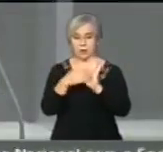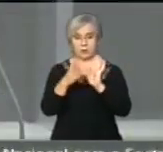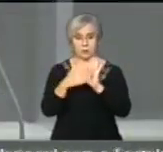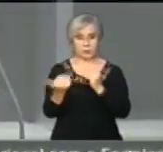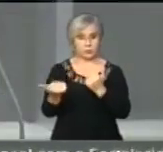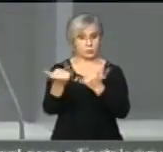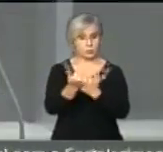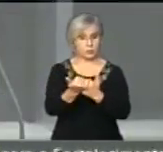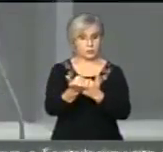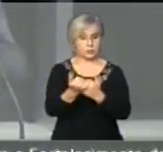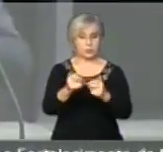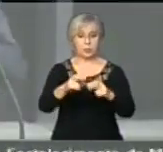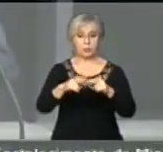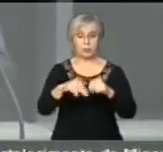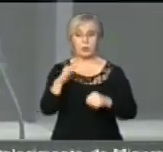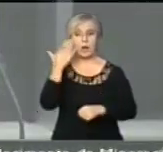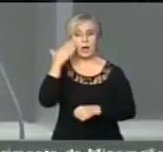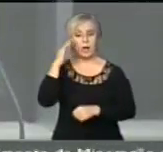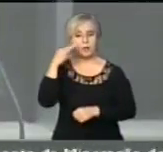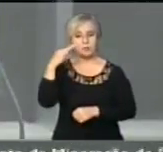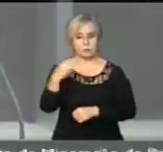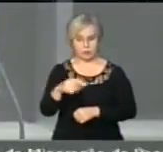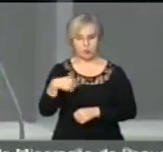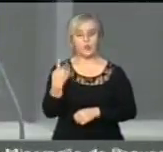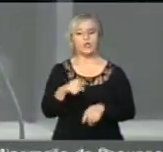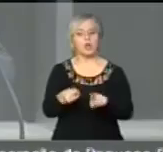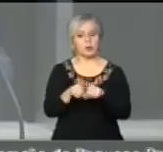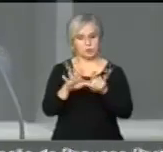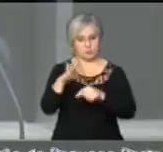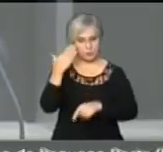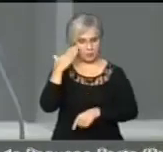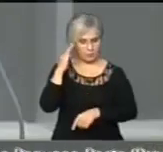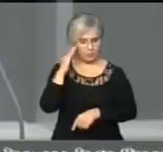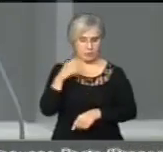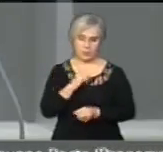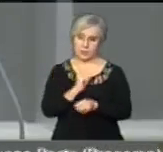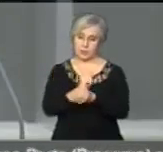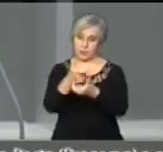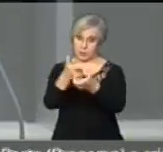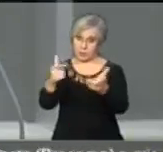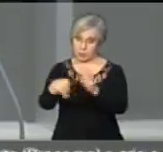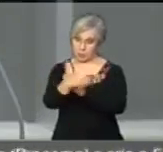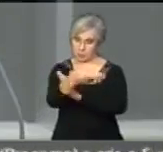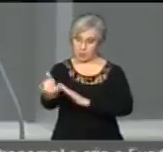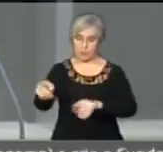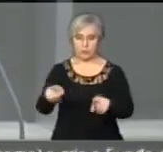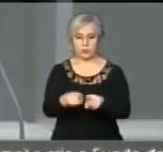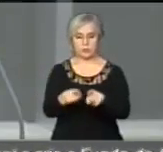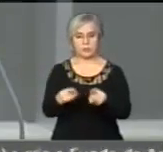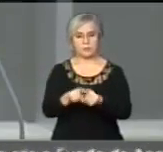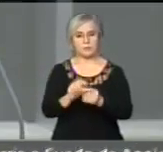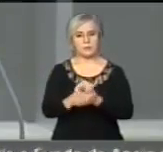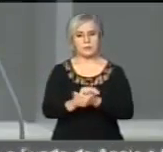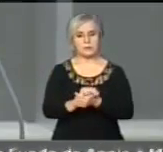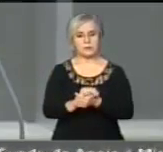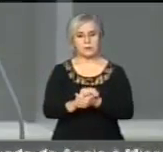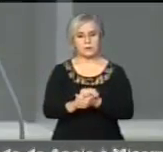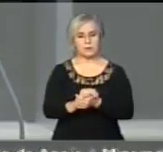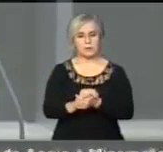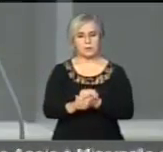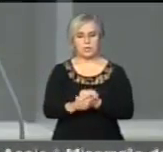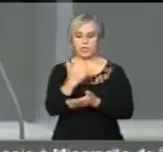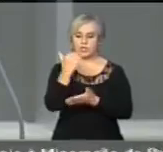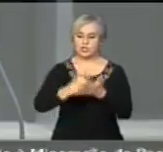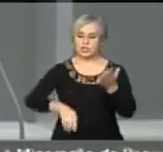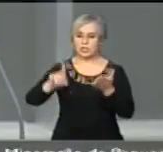porque no seu entendimento, que é também o nosso do PSOL e espero que da maioria desta Casa do Senado, retira